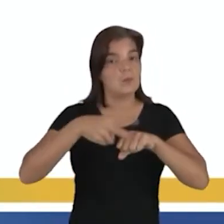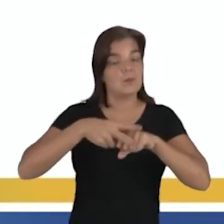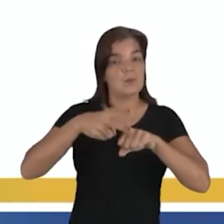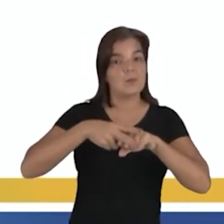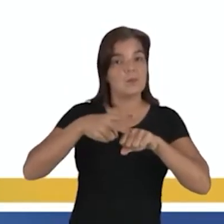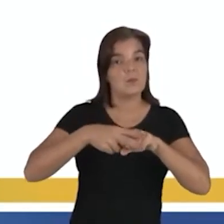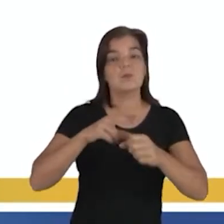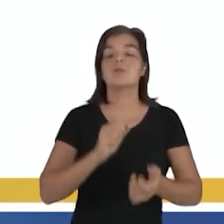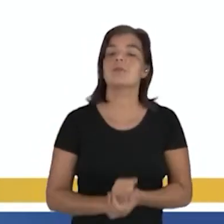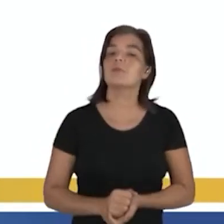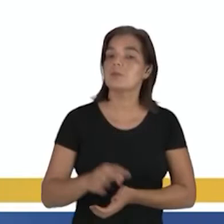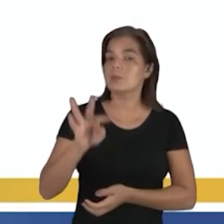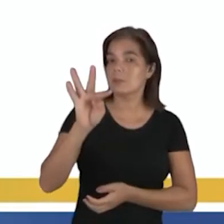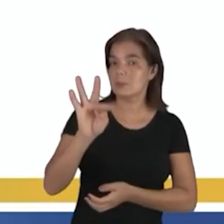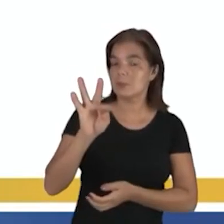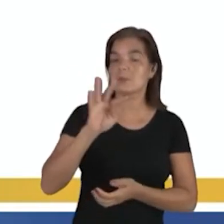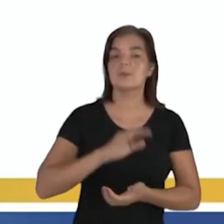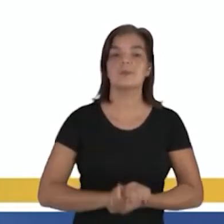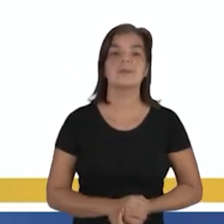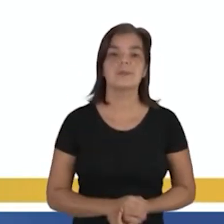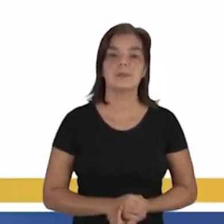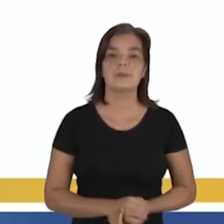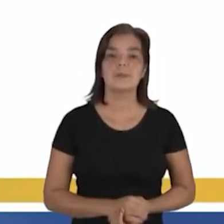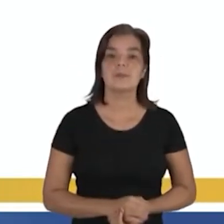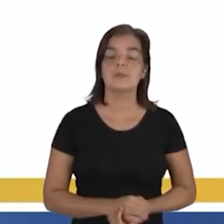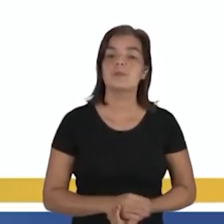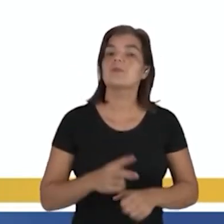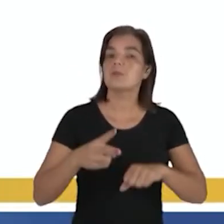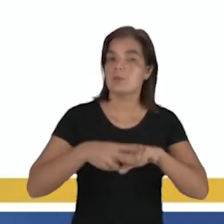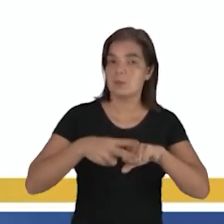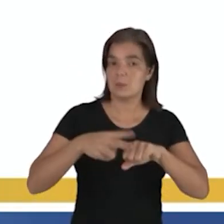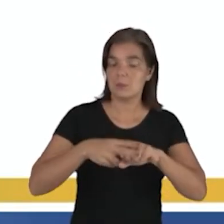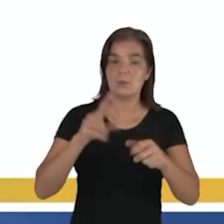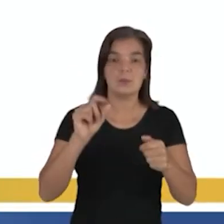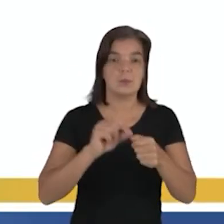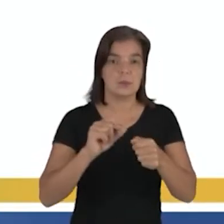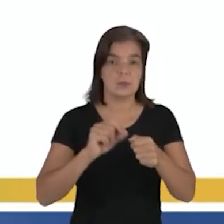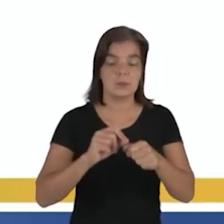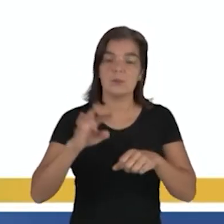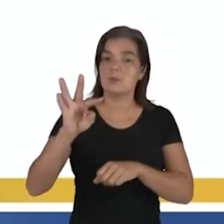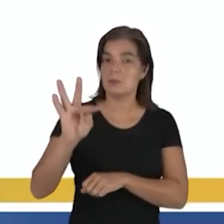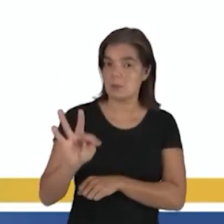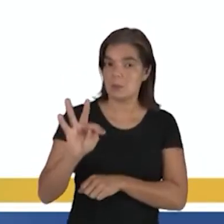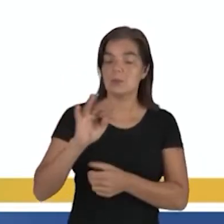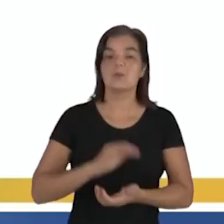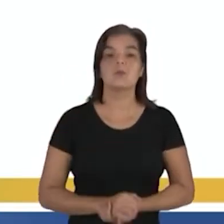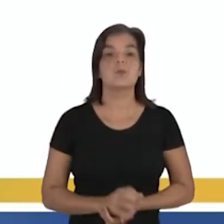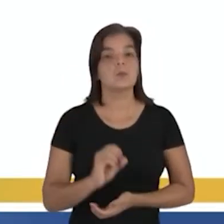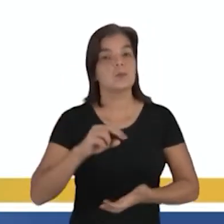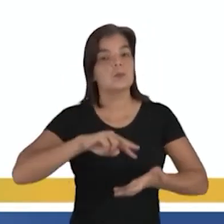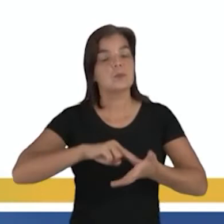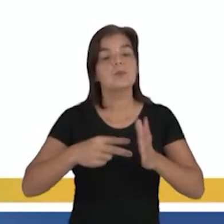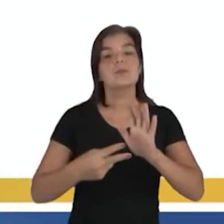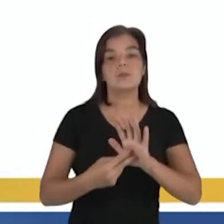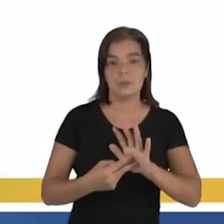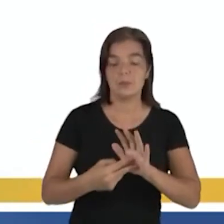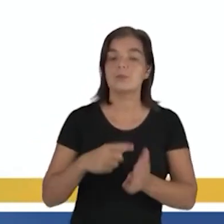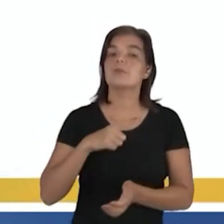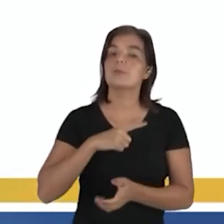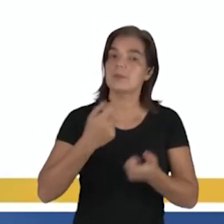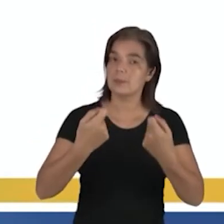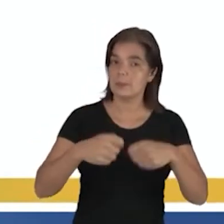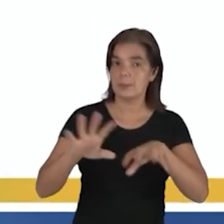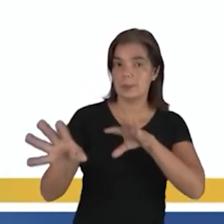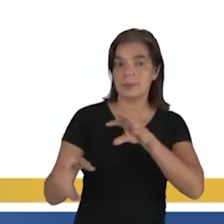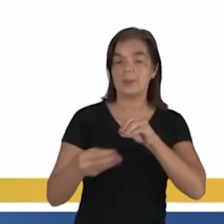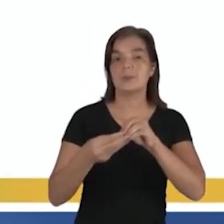verbo, é uma forma verbal transitiva, vem do verbo fazer, que é transitivo, ou seja,